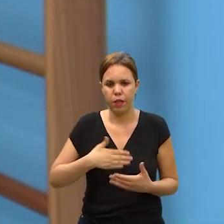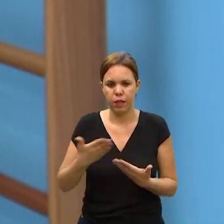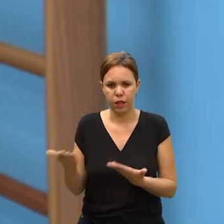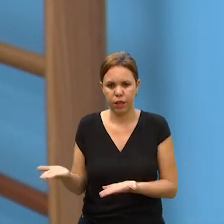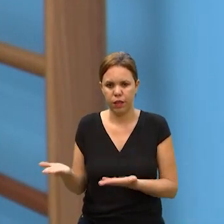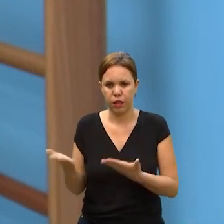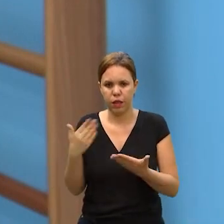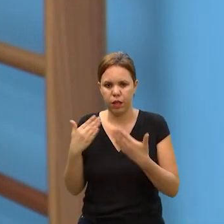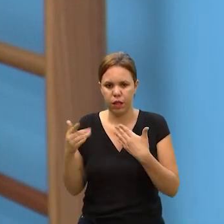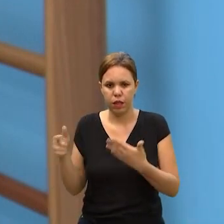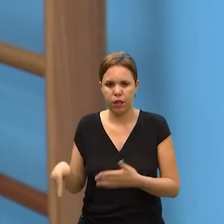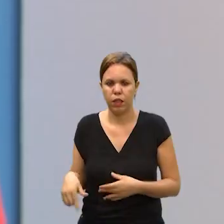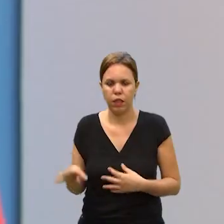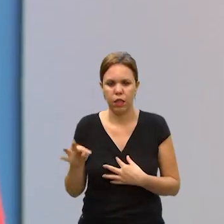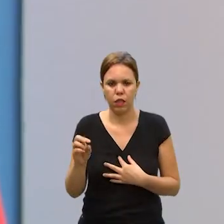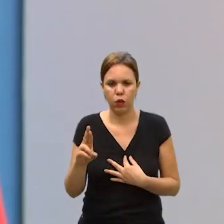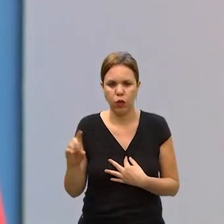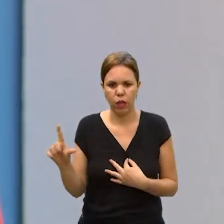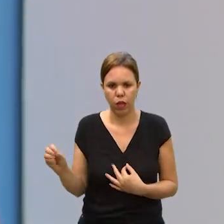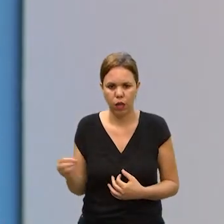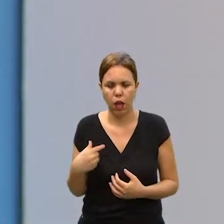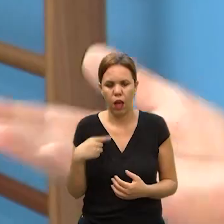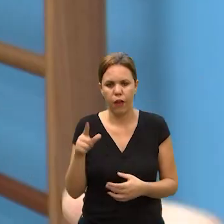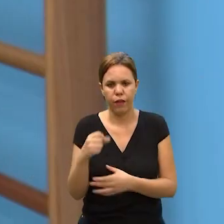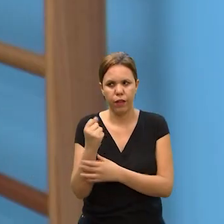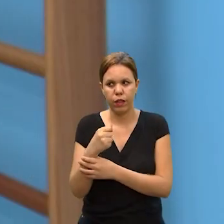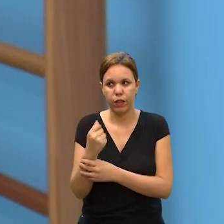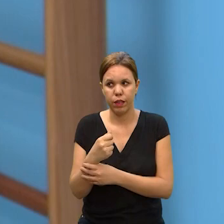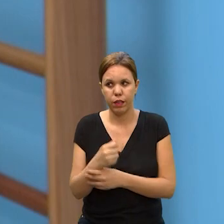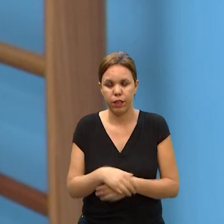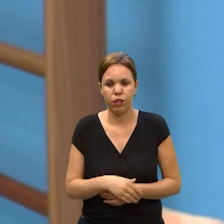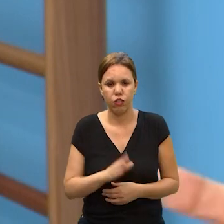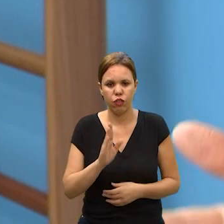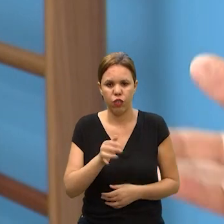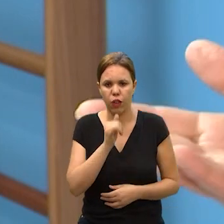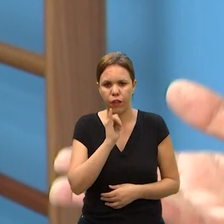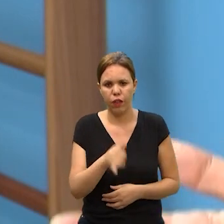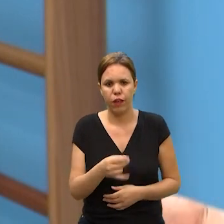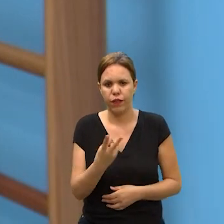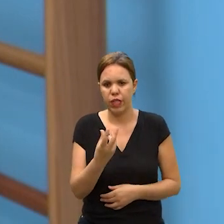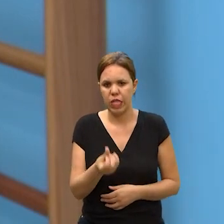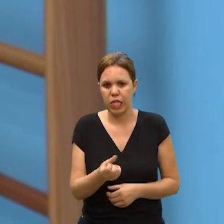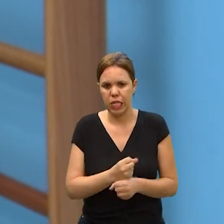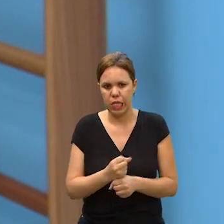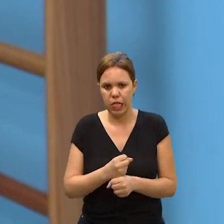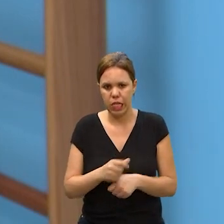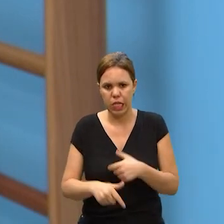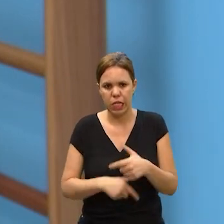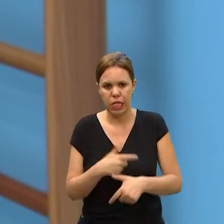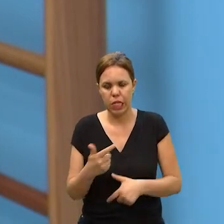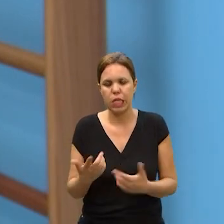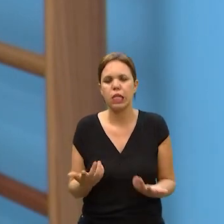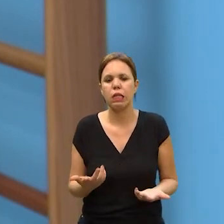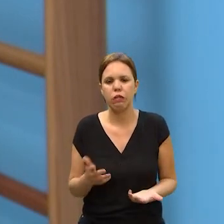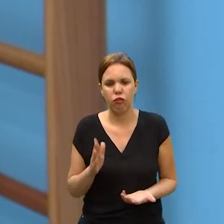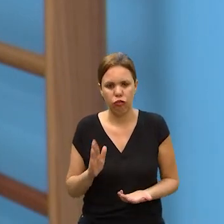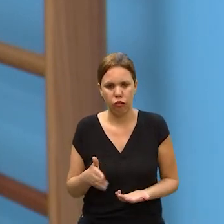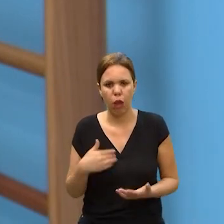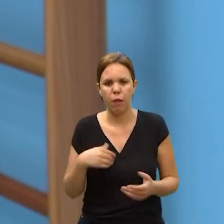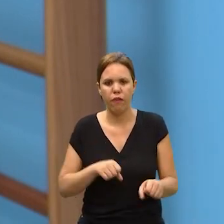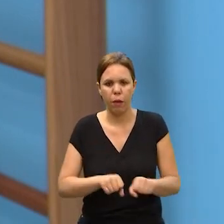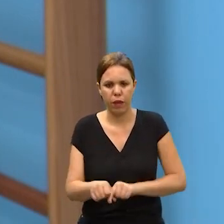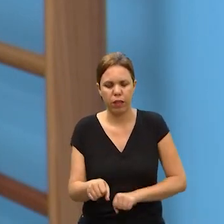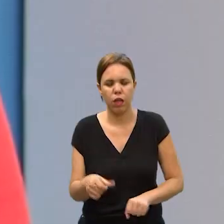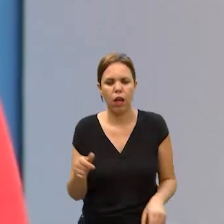grande prazer conversar com você. Ellen Torello é fisioterapeuta, já você disse há 26 anos? 26 para 27